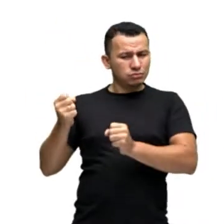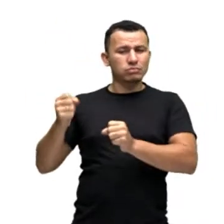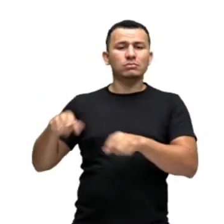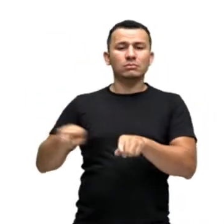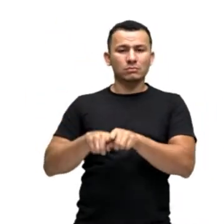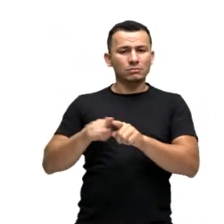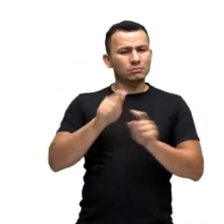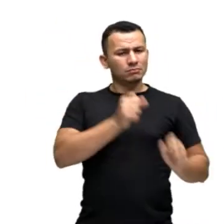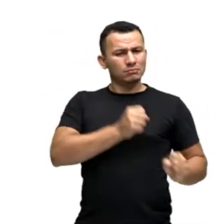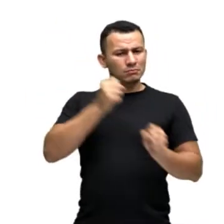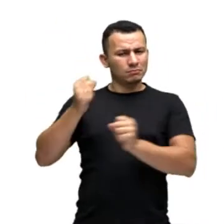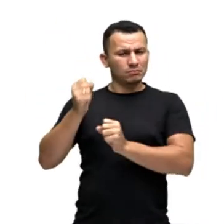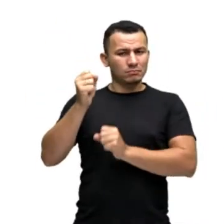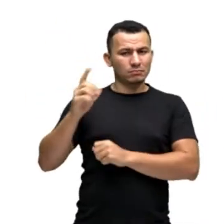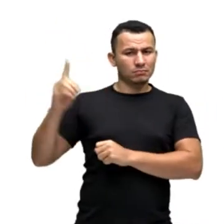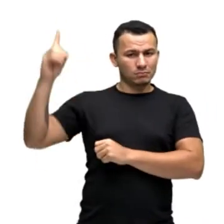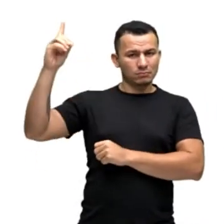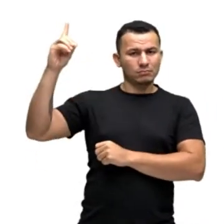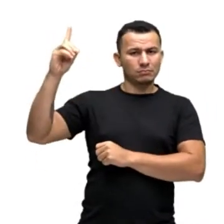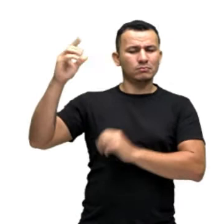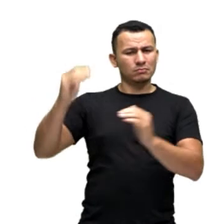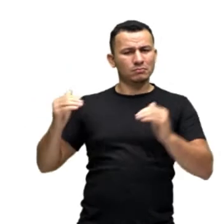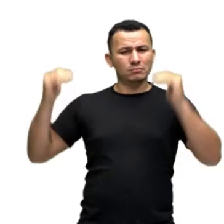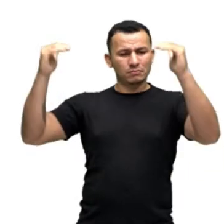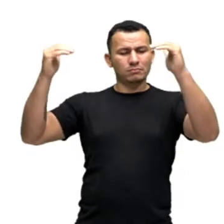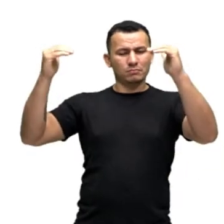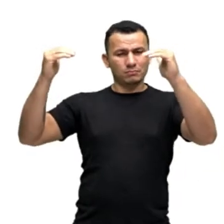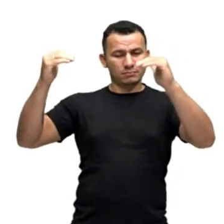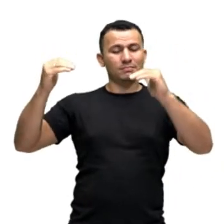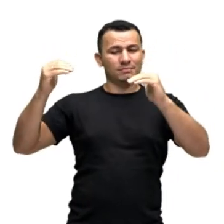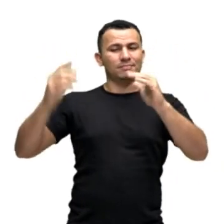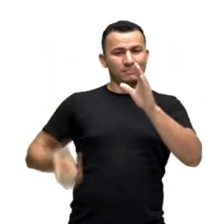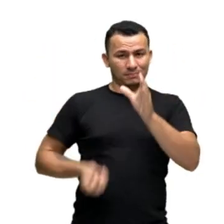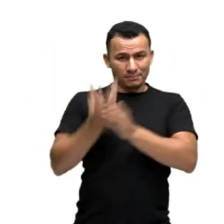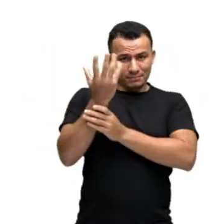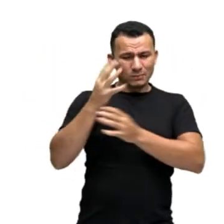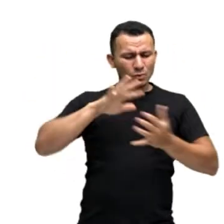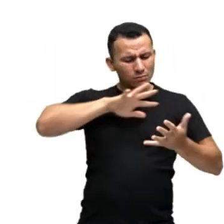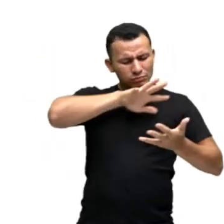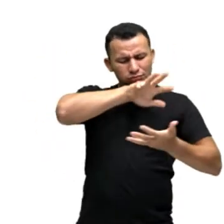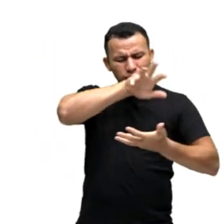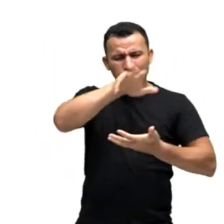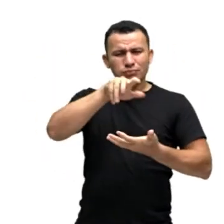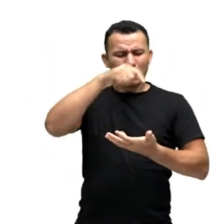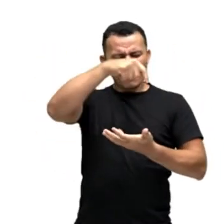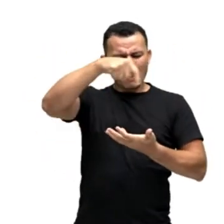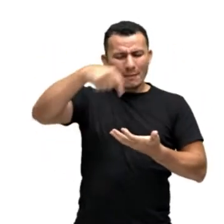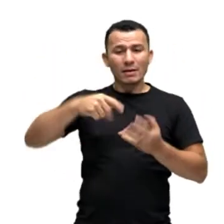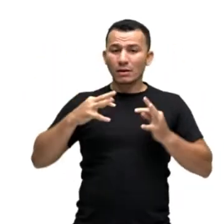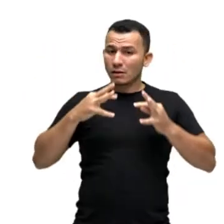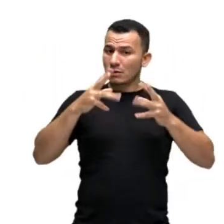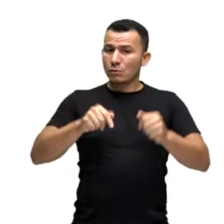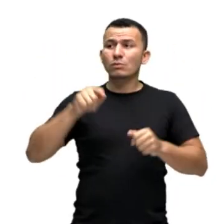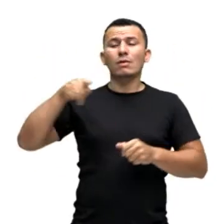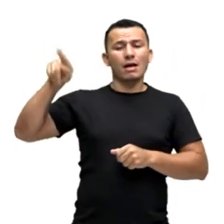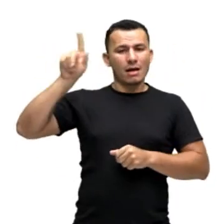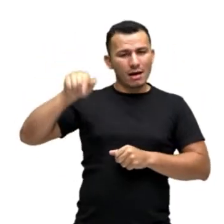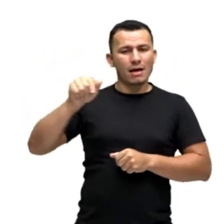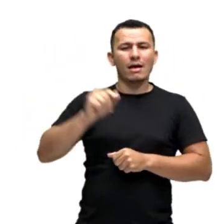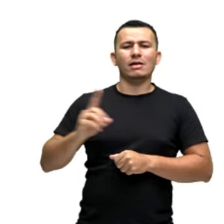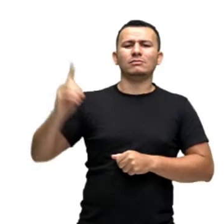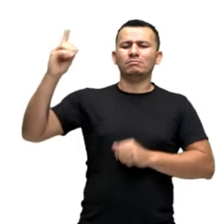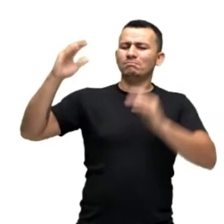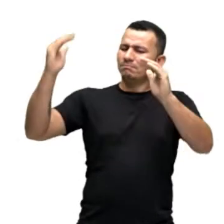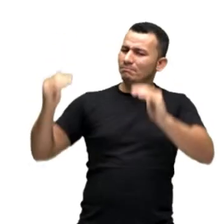poderoso é o criador de todo universo autor de tudo que existe existe existe tirar o